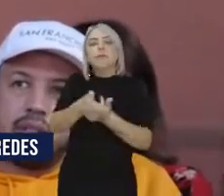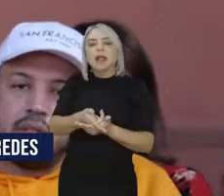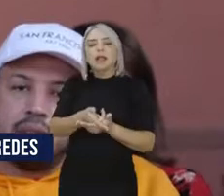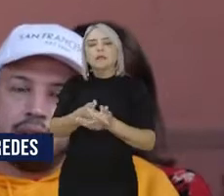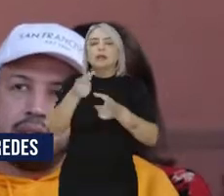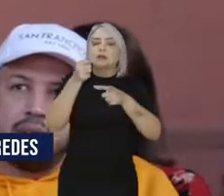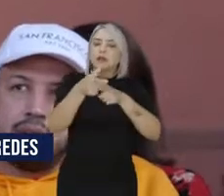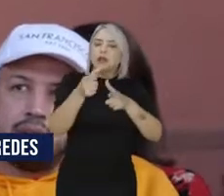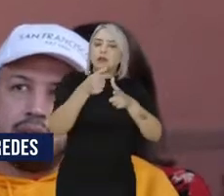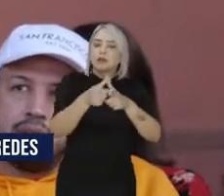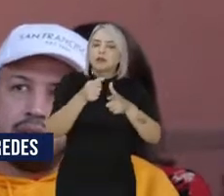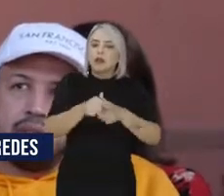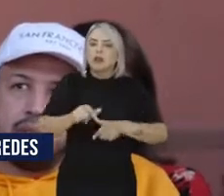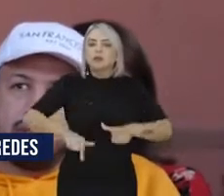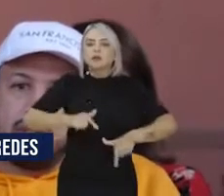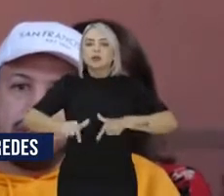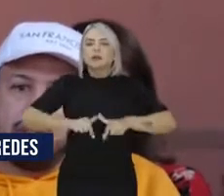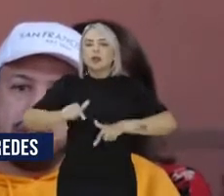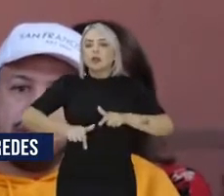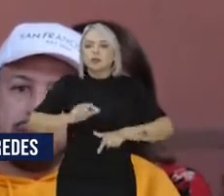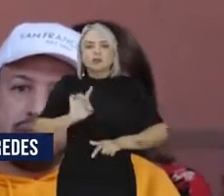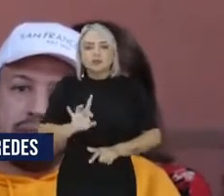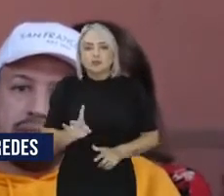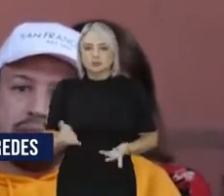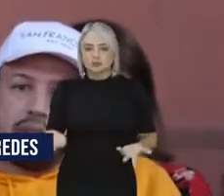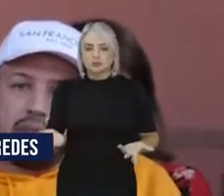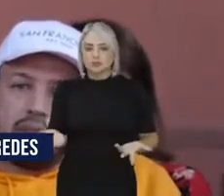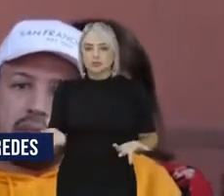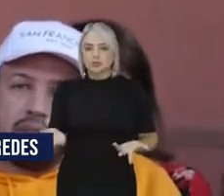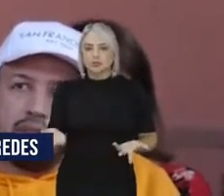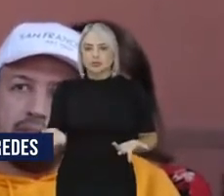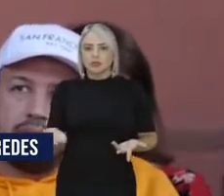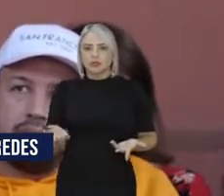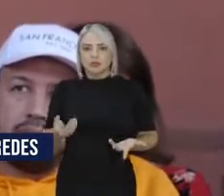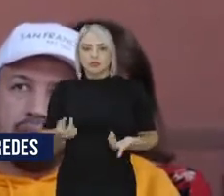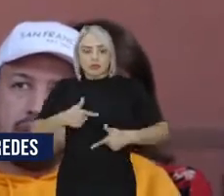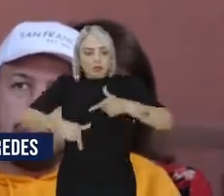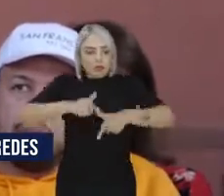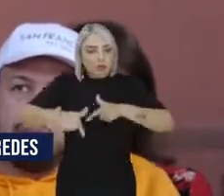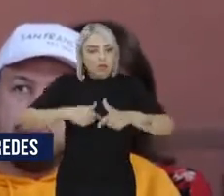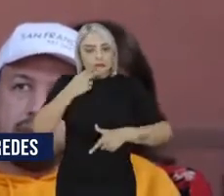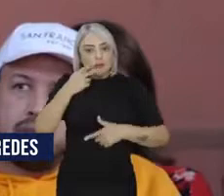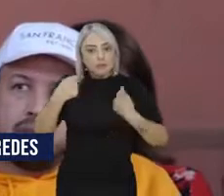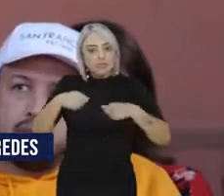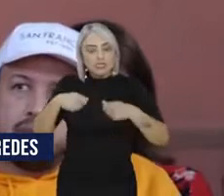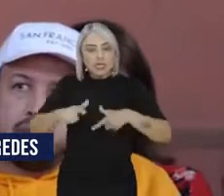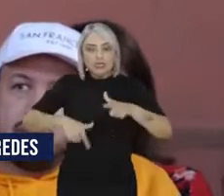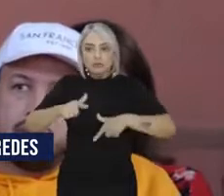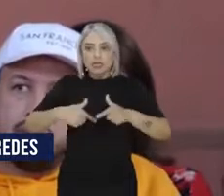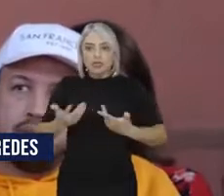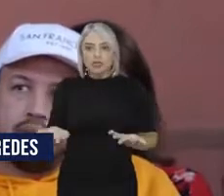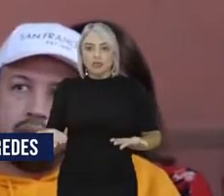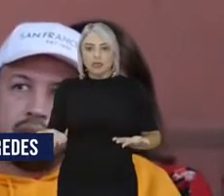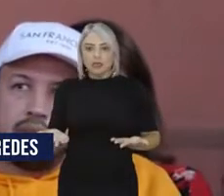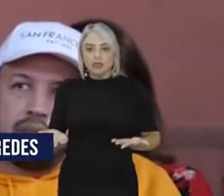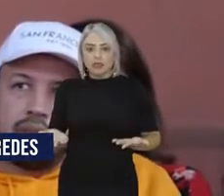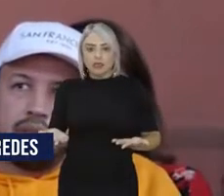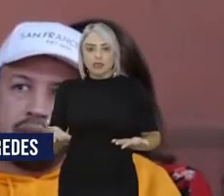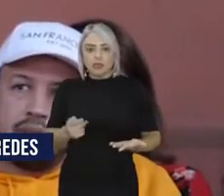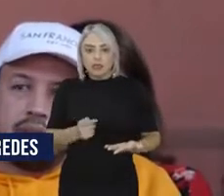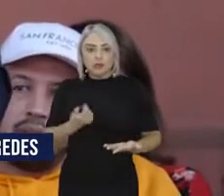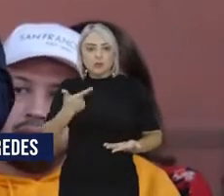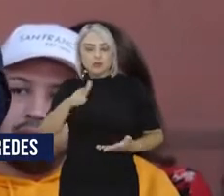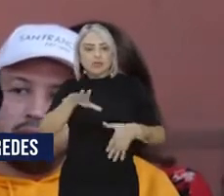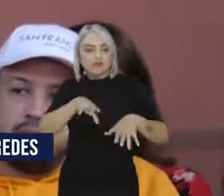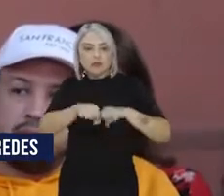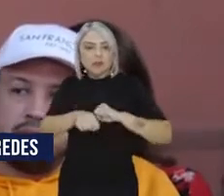emprego. Um emprego para ganhar quanto? Quase nada. O pai dele deve ser que nem eu, quase um semi-analfabeto. E